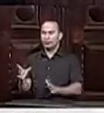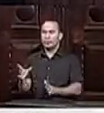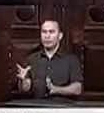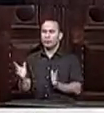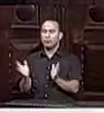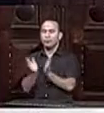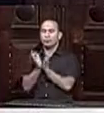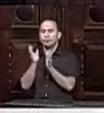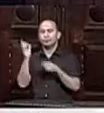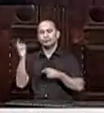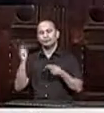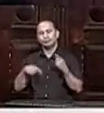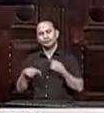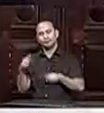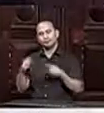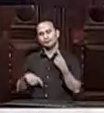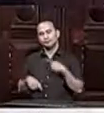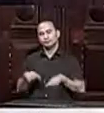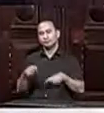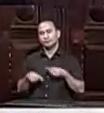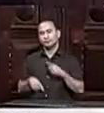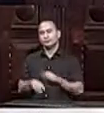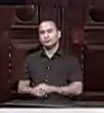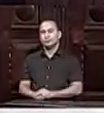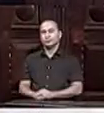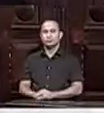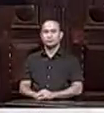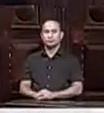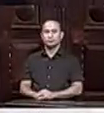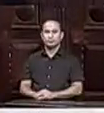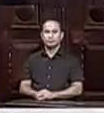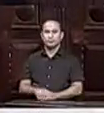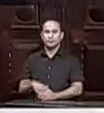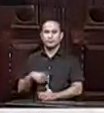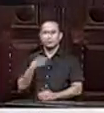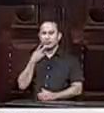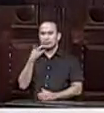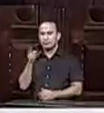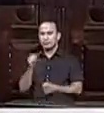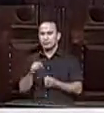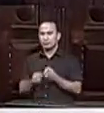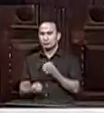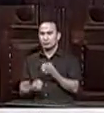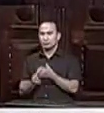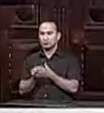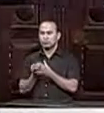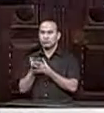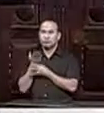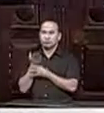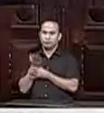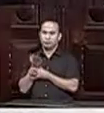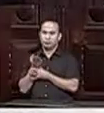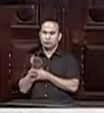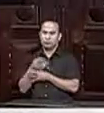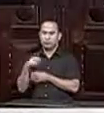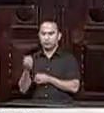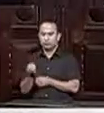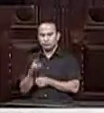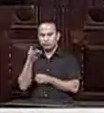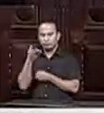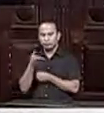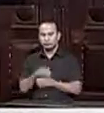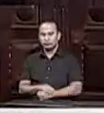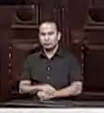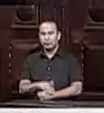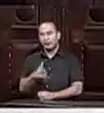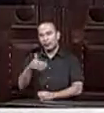políticos. Mas que se enterre, para que nasça algo novo